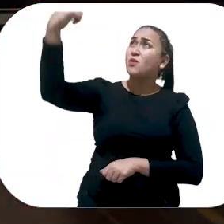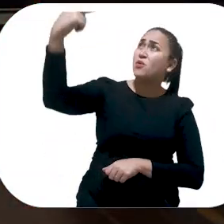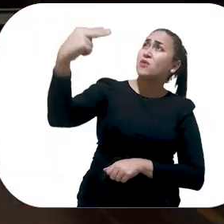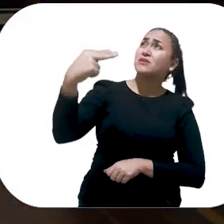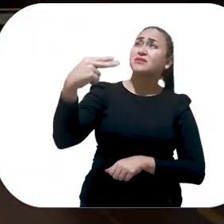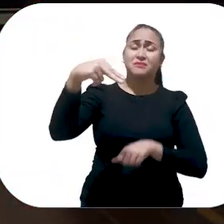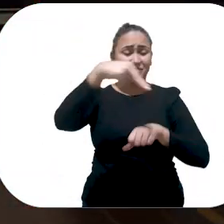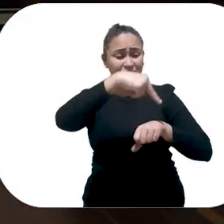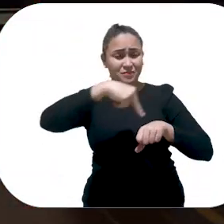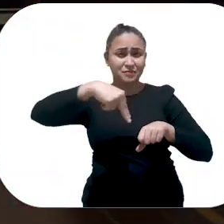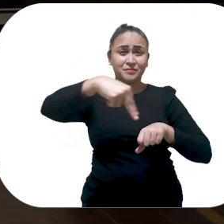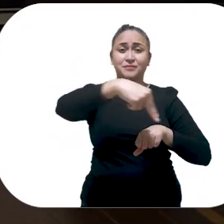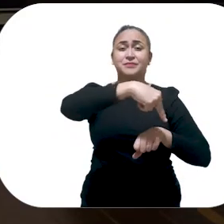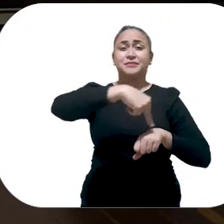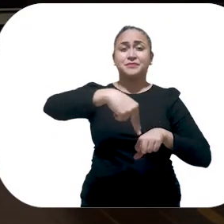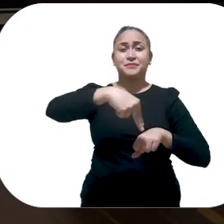ouve, nação.